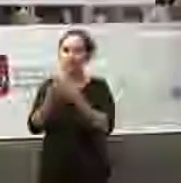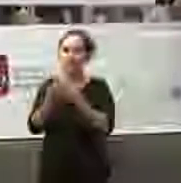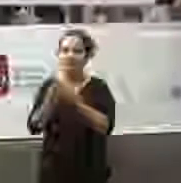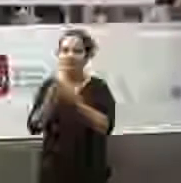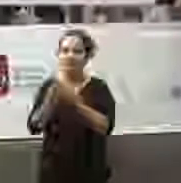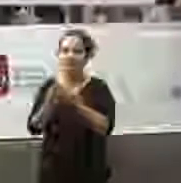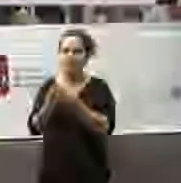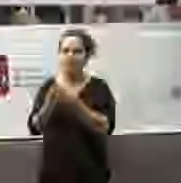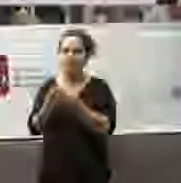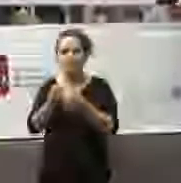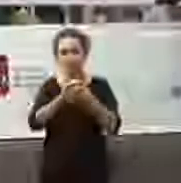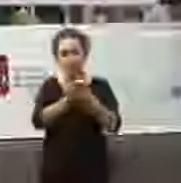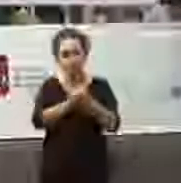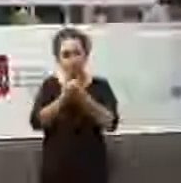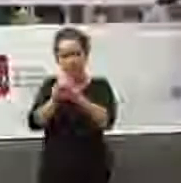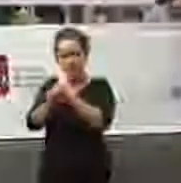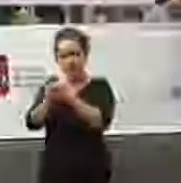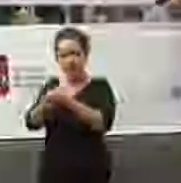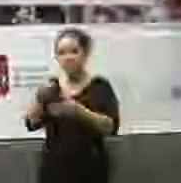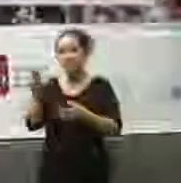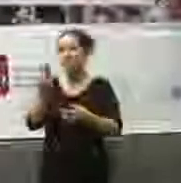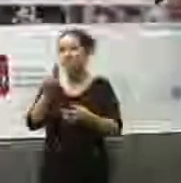em nome